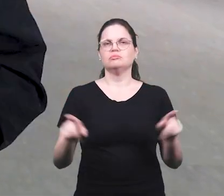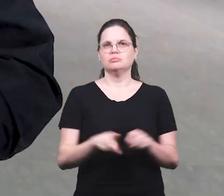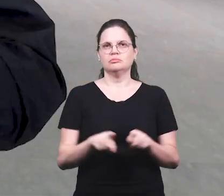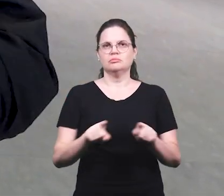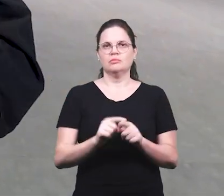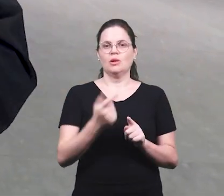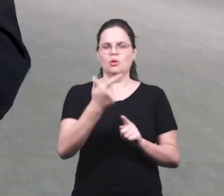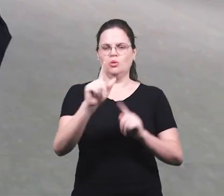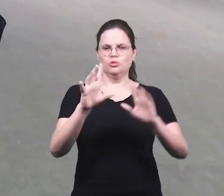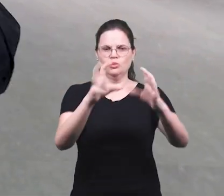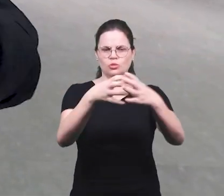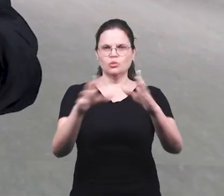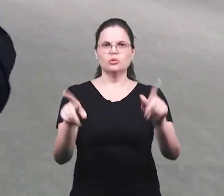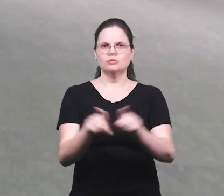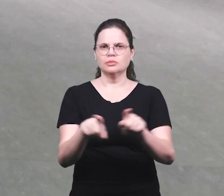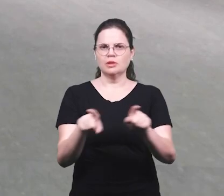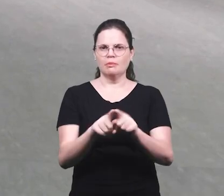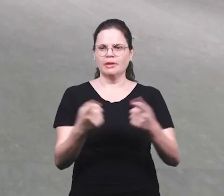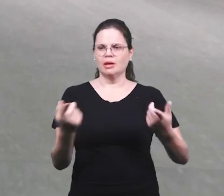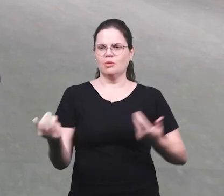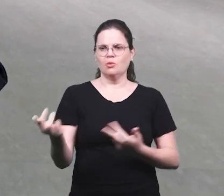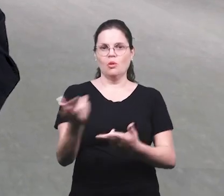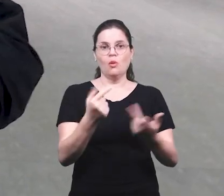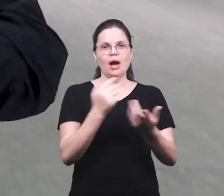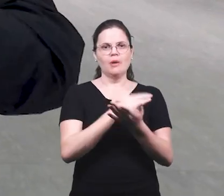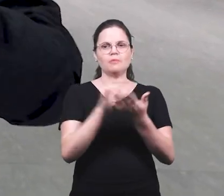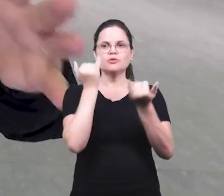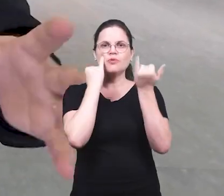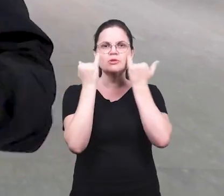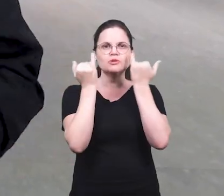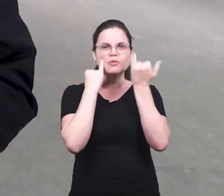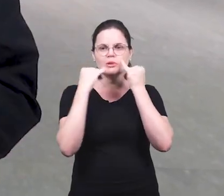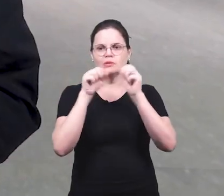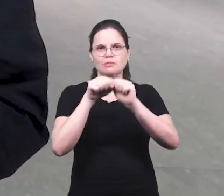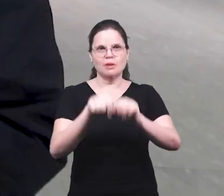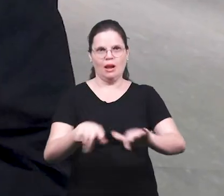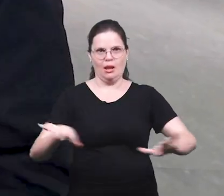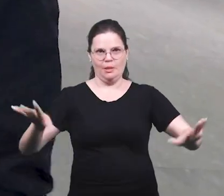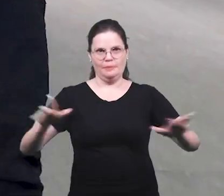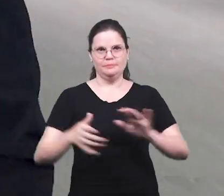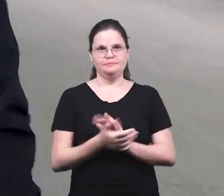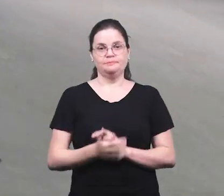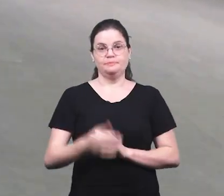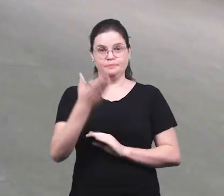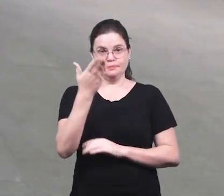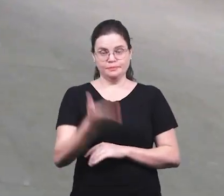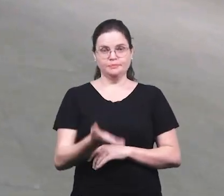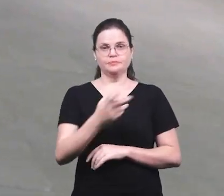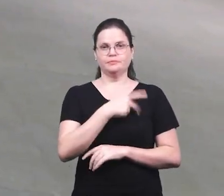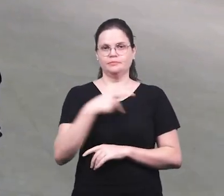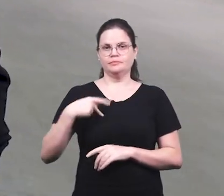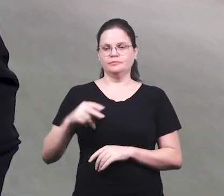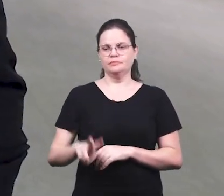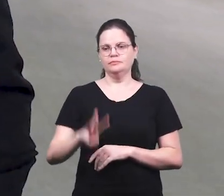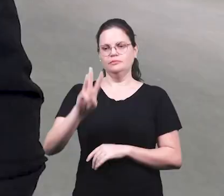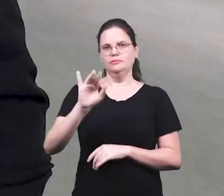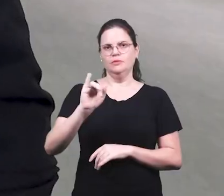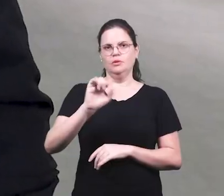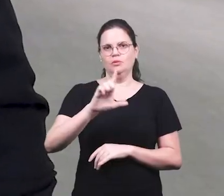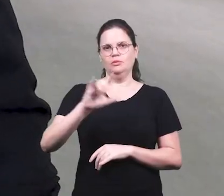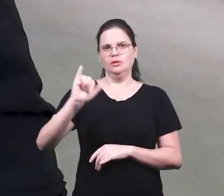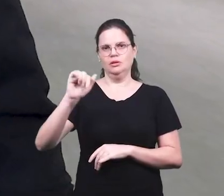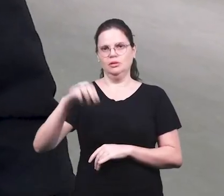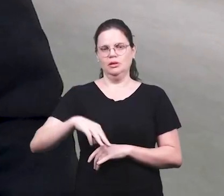Espírito Santo, falou em línguas. Outro grupo que estava ali, e essa notícia se espalhou. E o William Seymour, ele